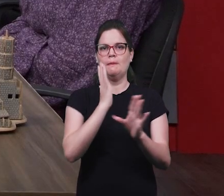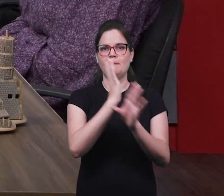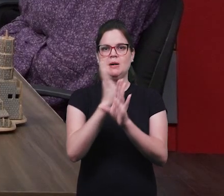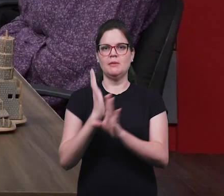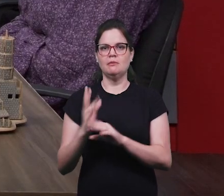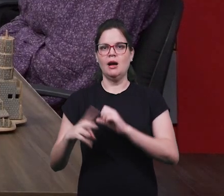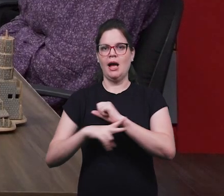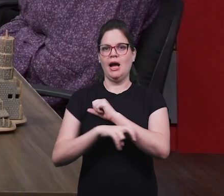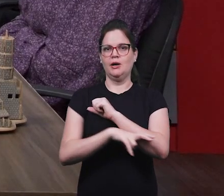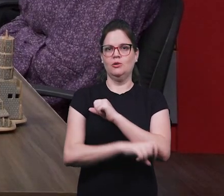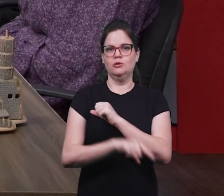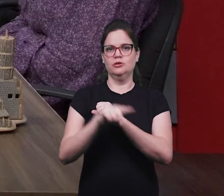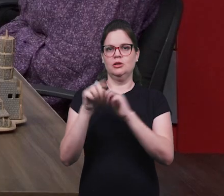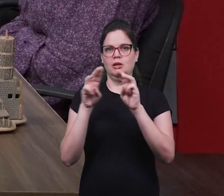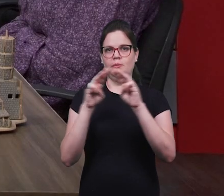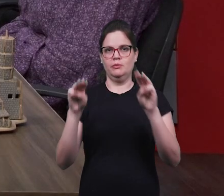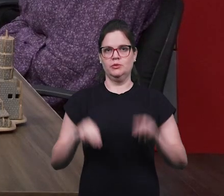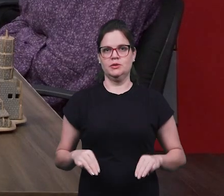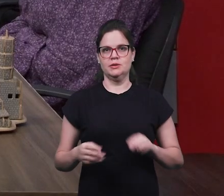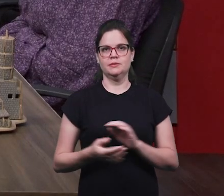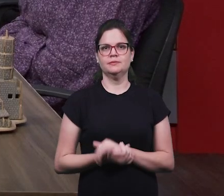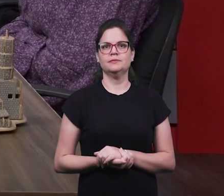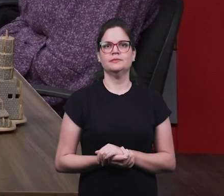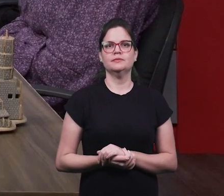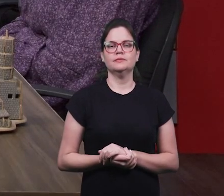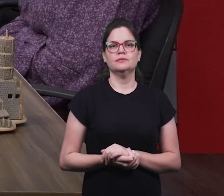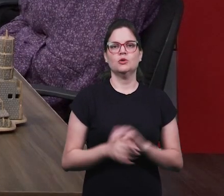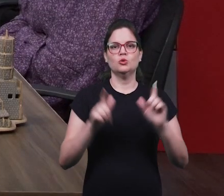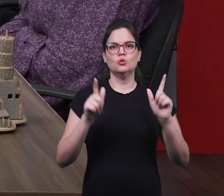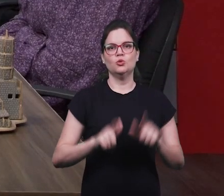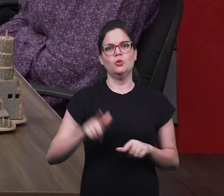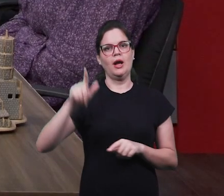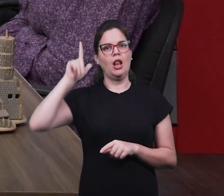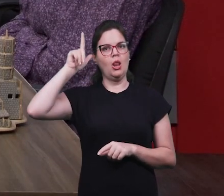Londres. Pai Senhor, doutora Jurama, mais uma vez. Pai Senhor,